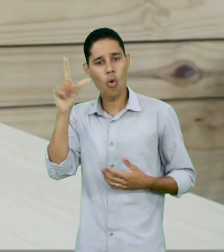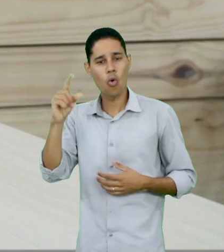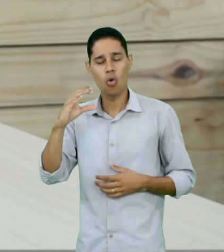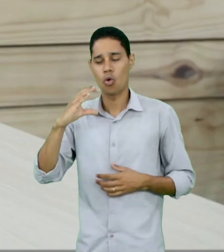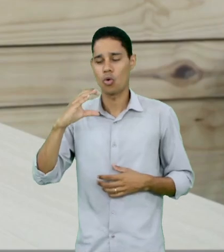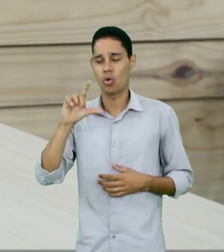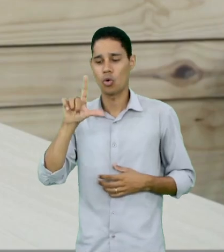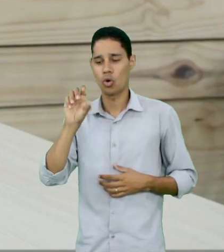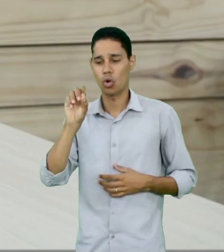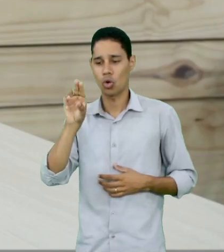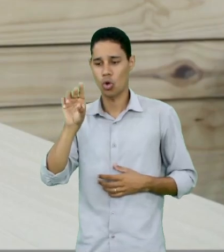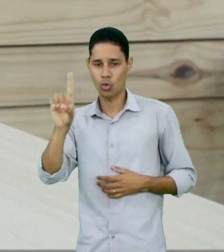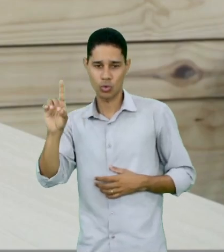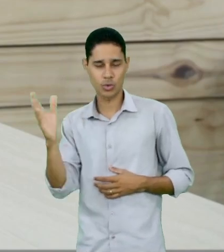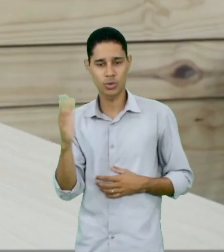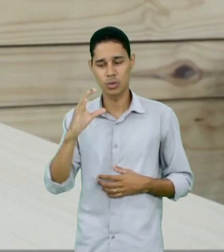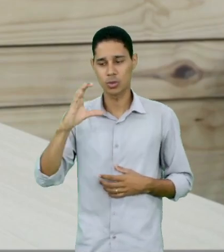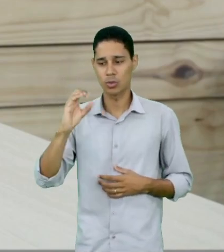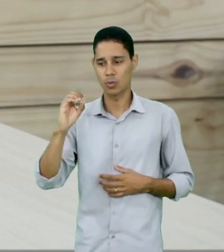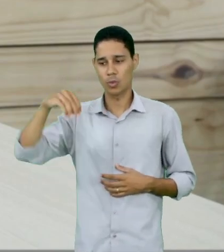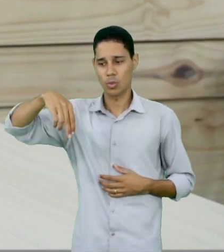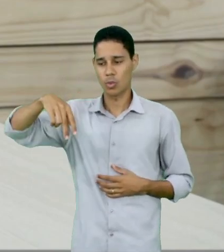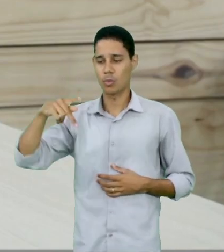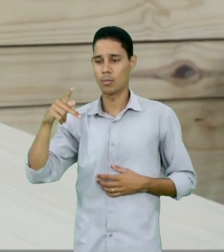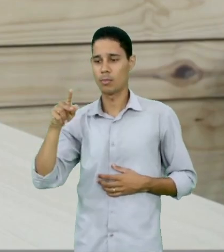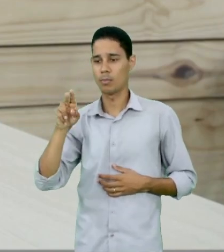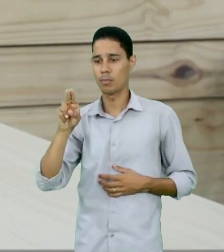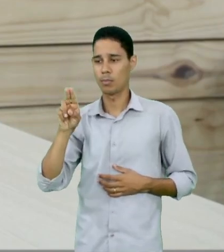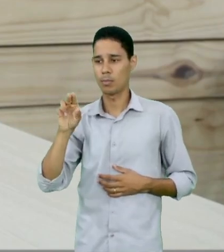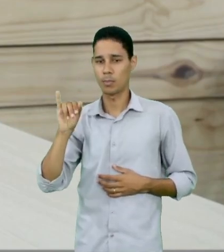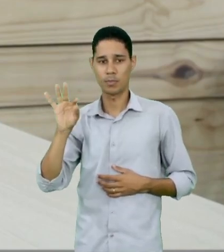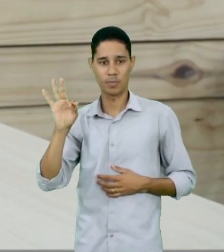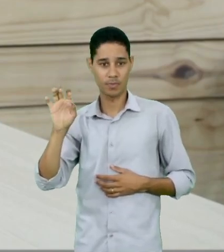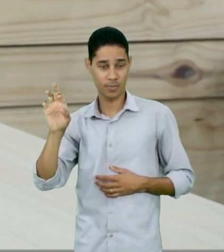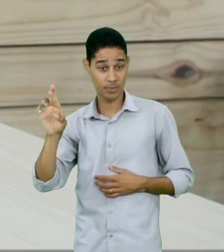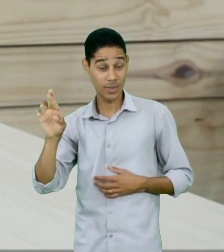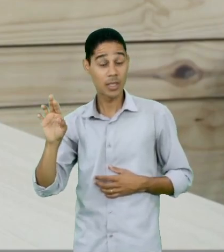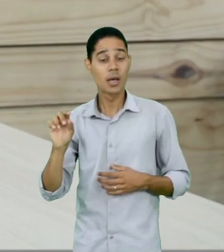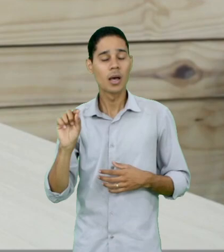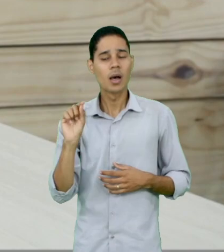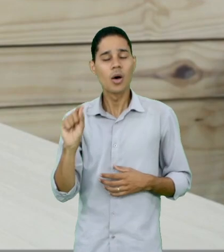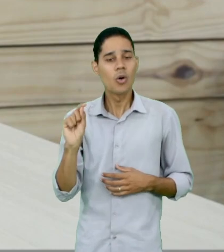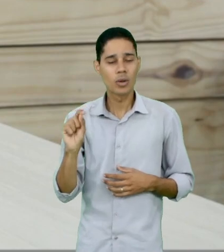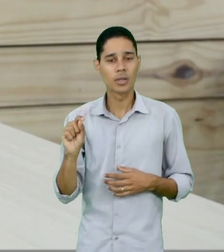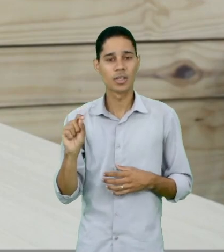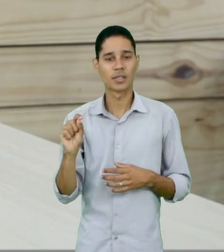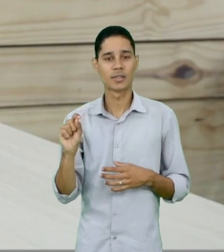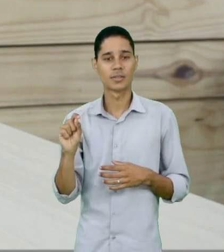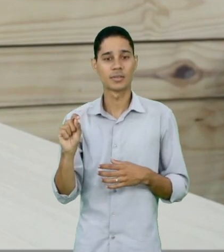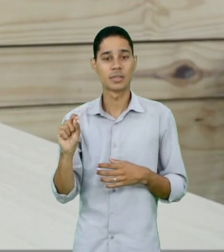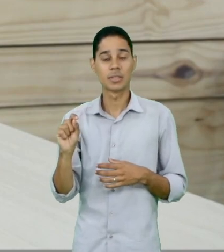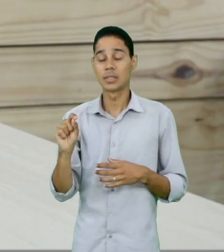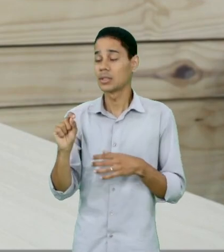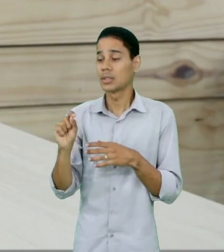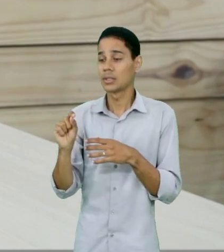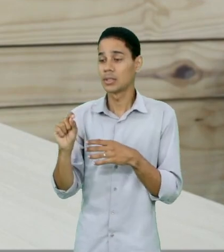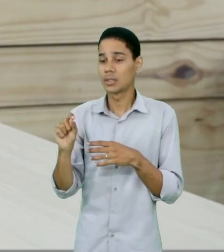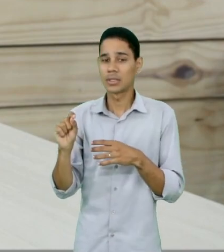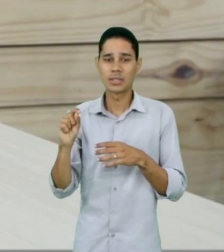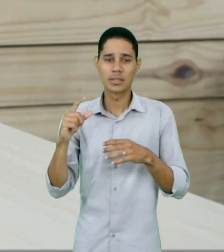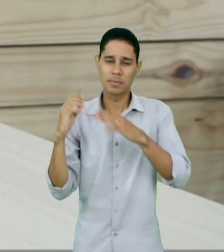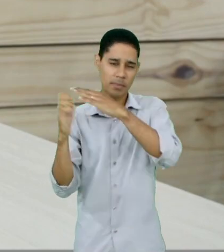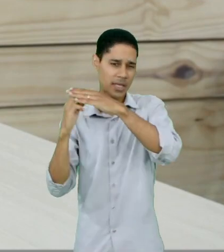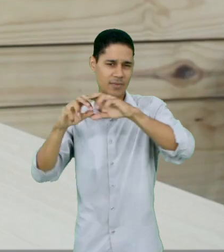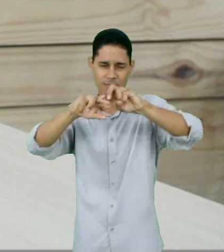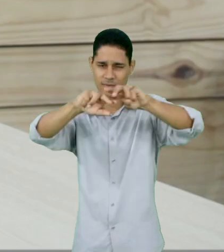bastante utilizado, né, que possibilita que as corporações e que as pessoas se utilizem de